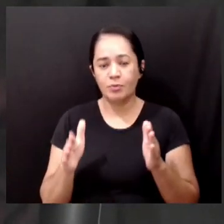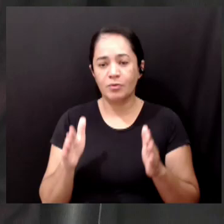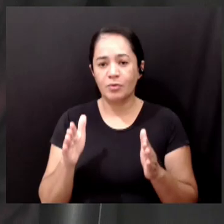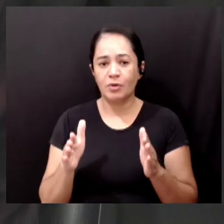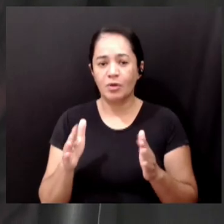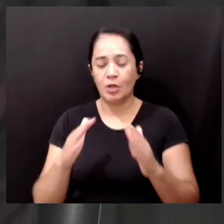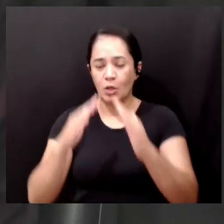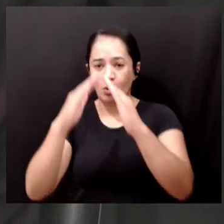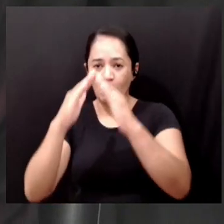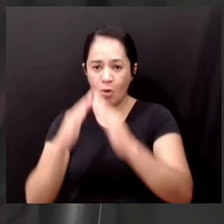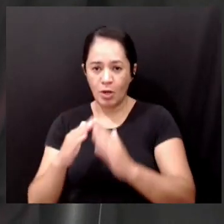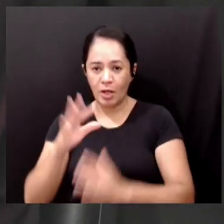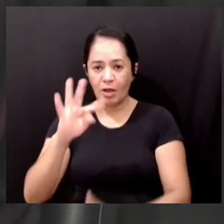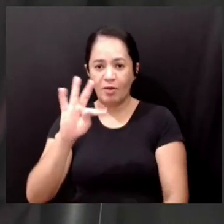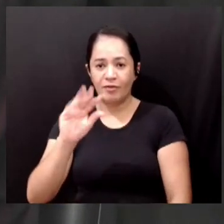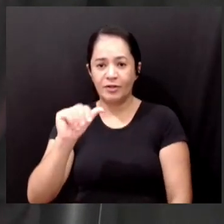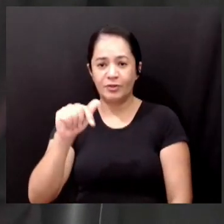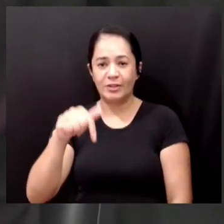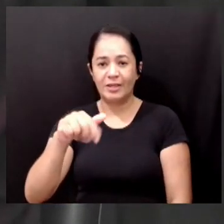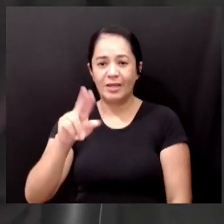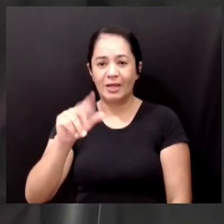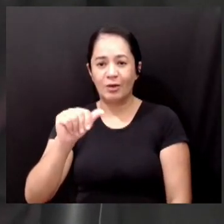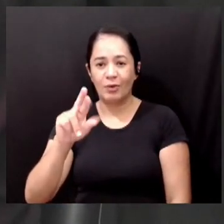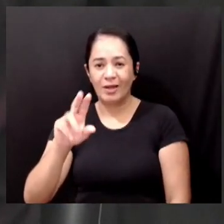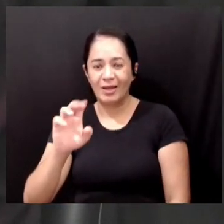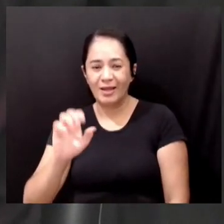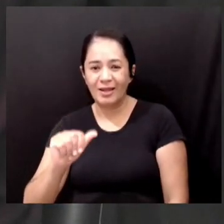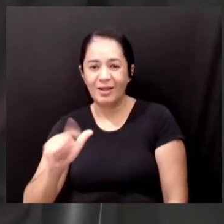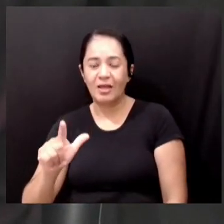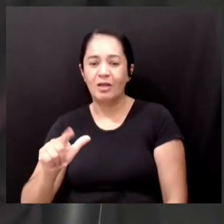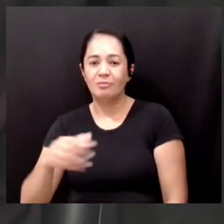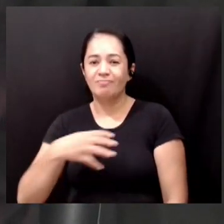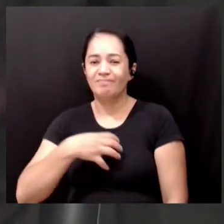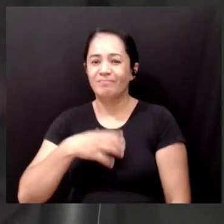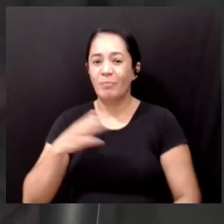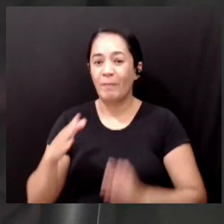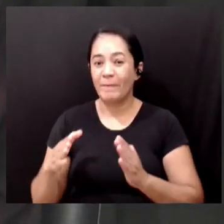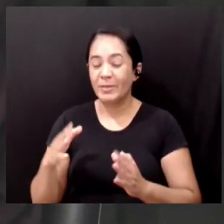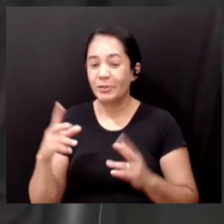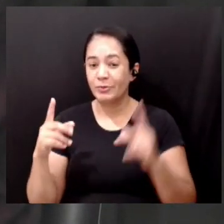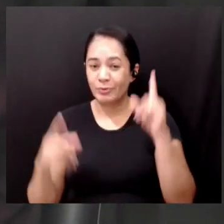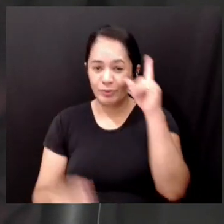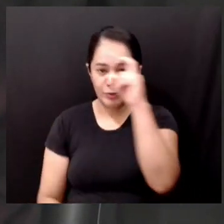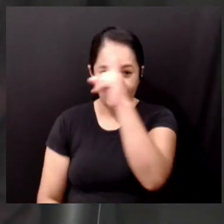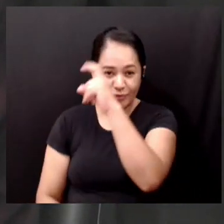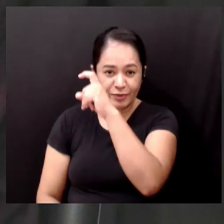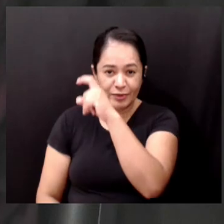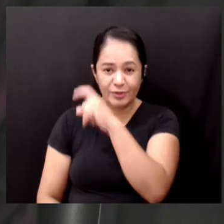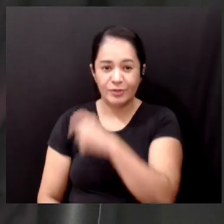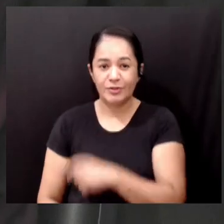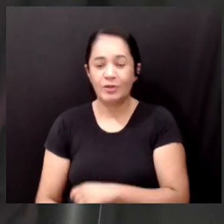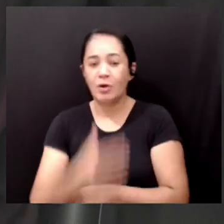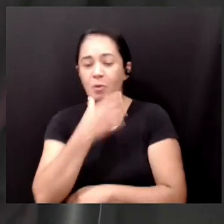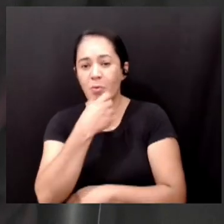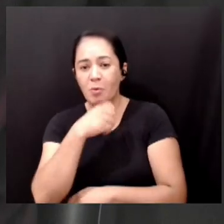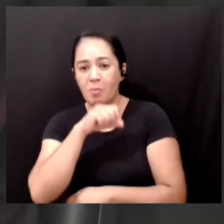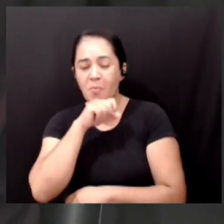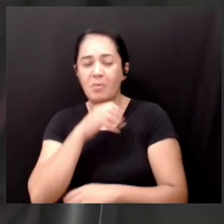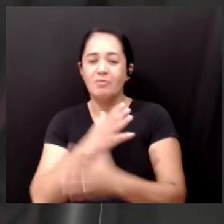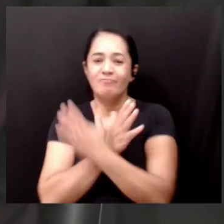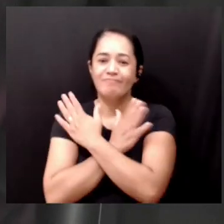uma situação da nossa vida familiar muito complicada, muito complexa. Meu pai não estava empregado, minha mãe estava ajudando